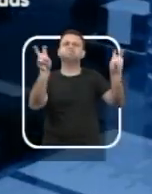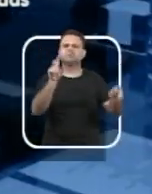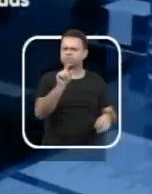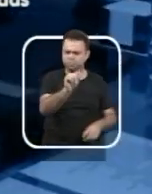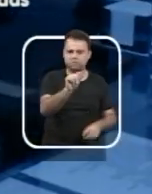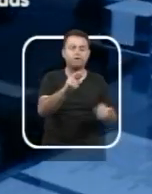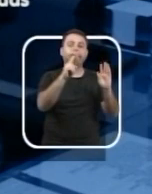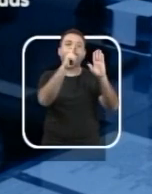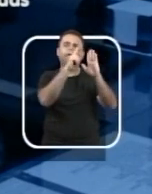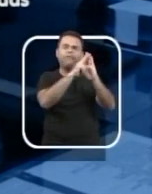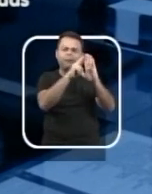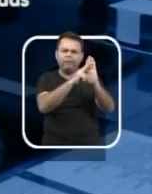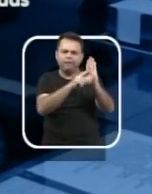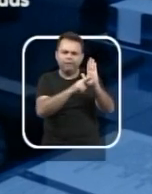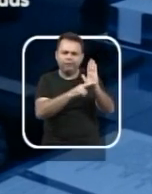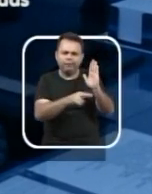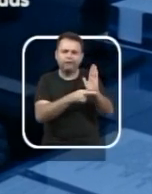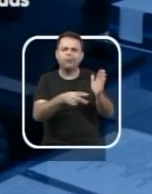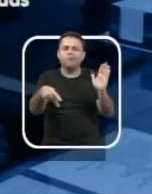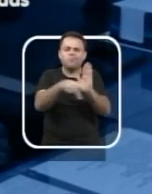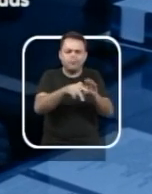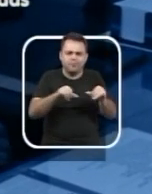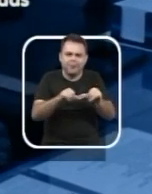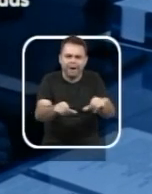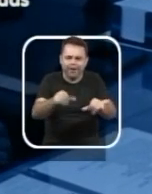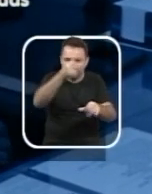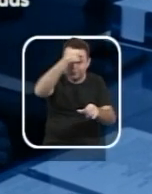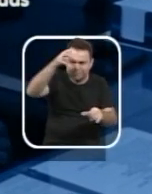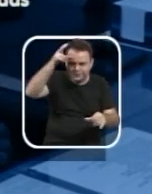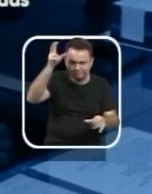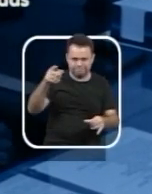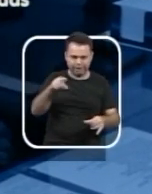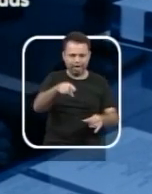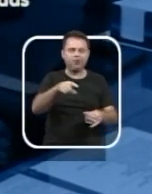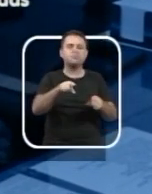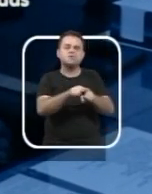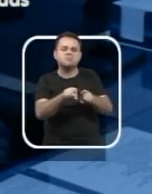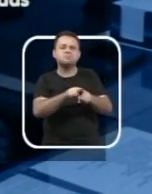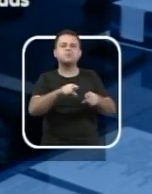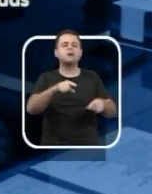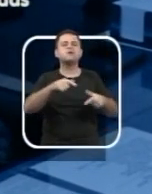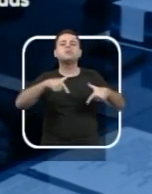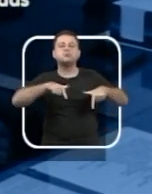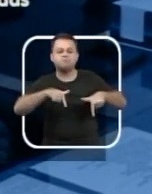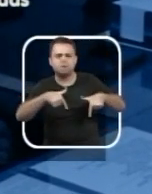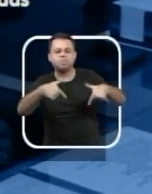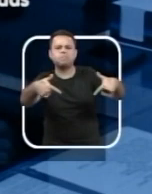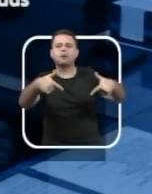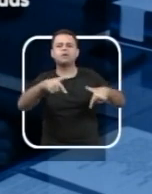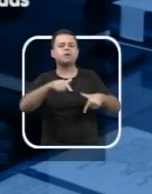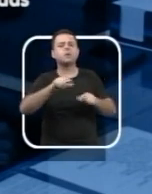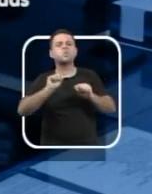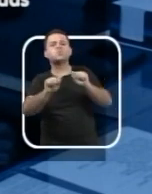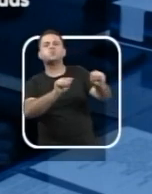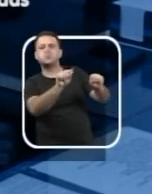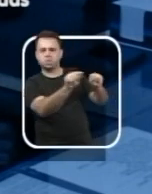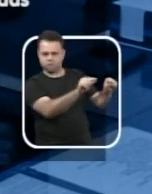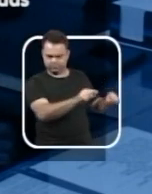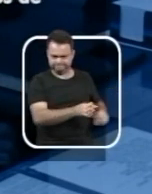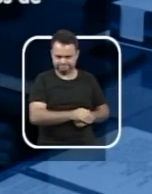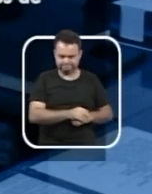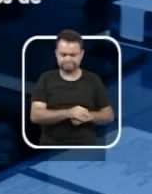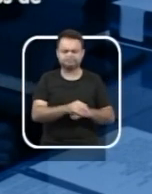sobre as regras gerais para o mercado municipal e o regime de exploração das atividades ali